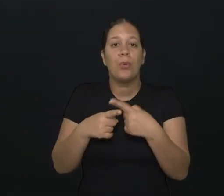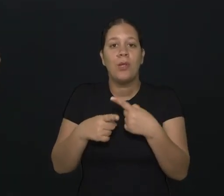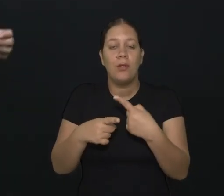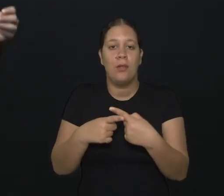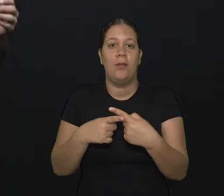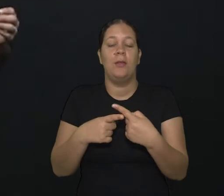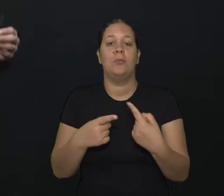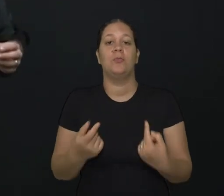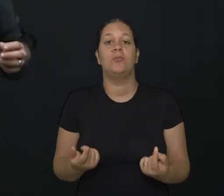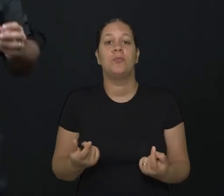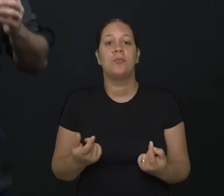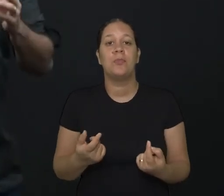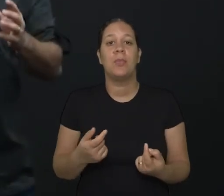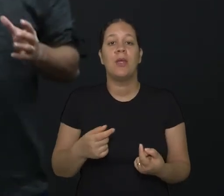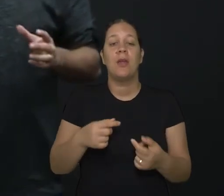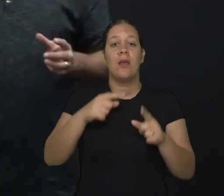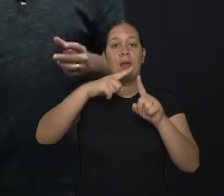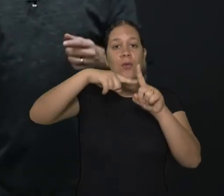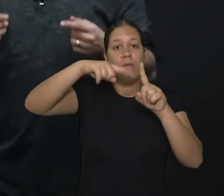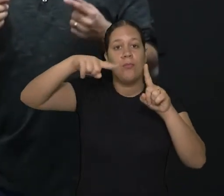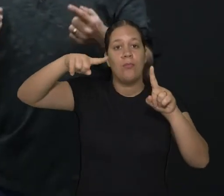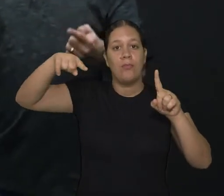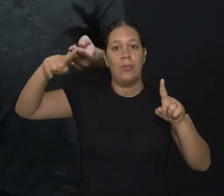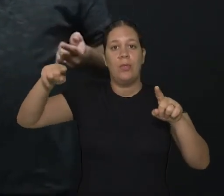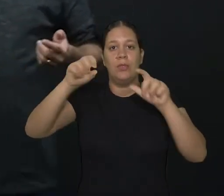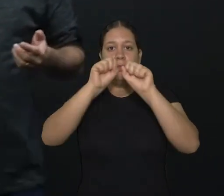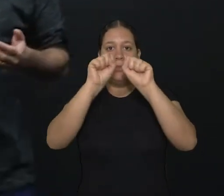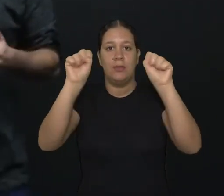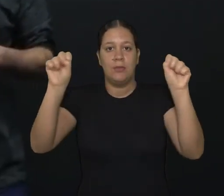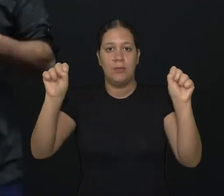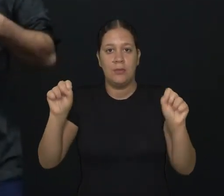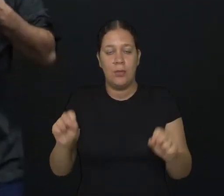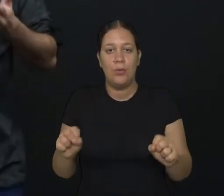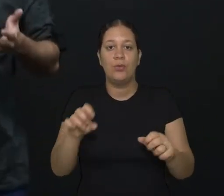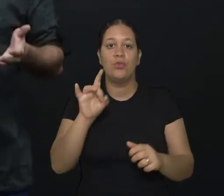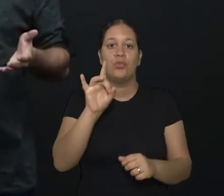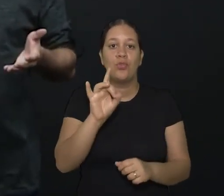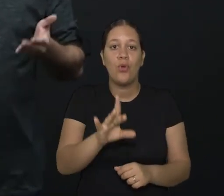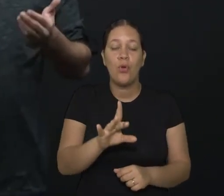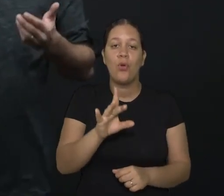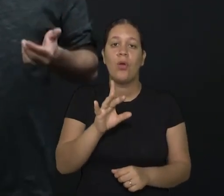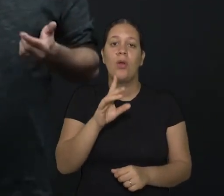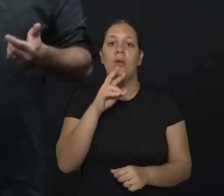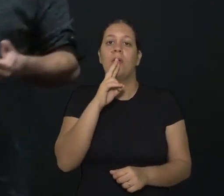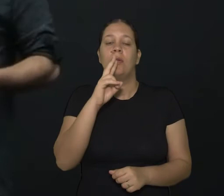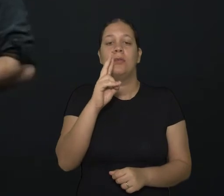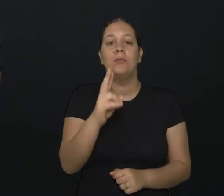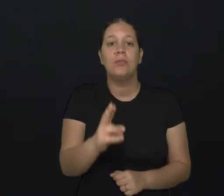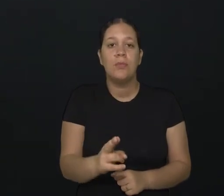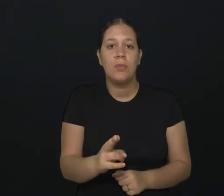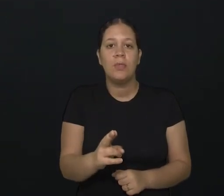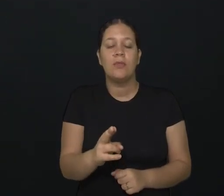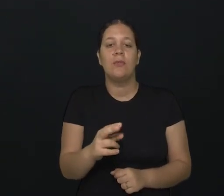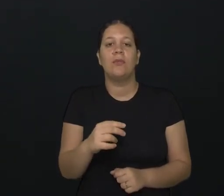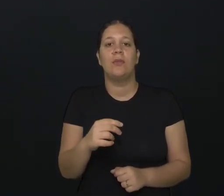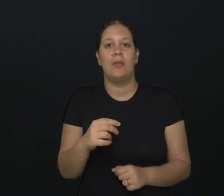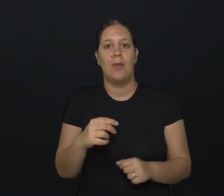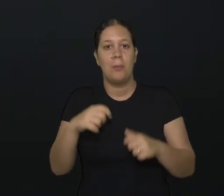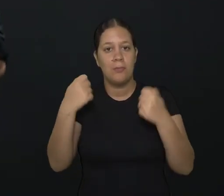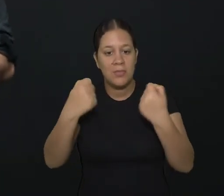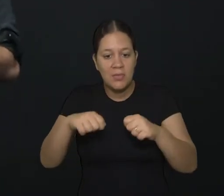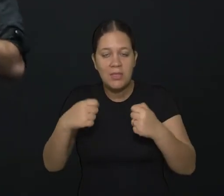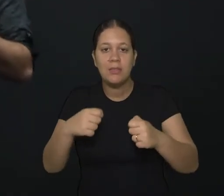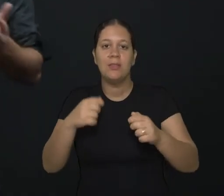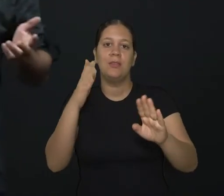Por quê, pessoal? Porque, graficamente, um sistema de equações só terá solução se, por algum acaso, as retas